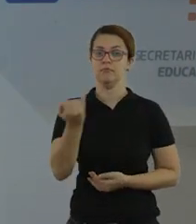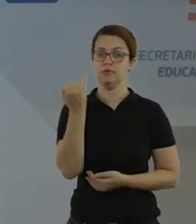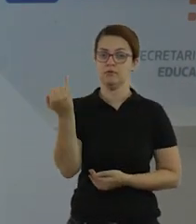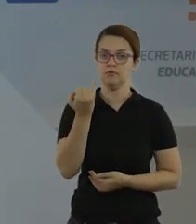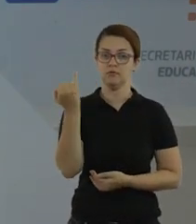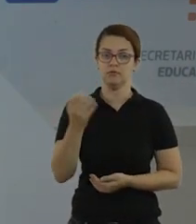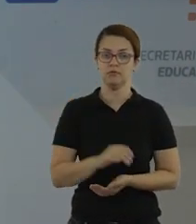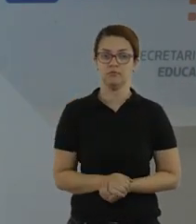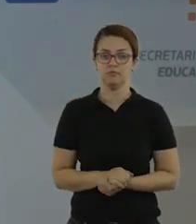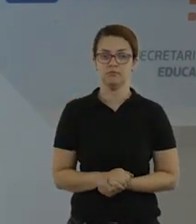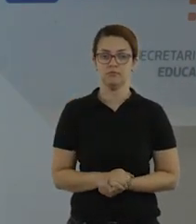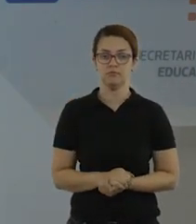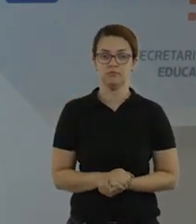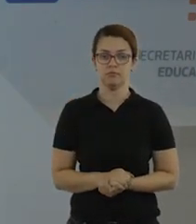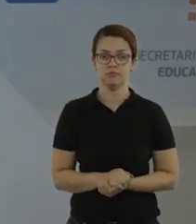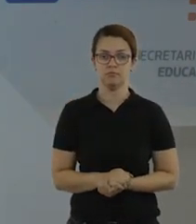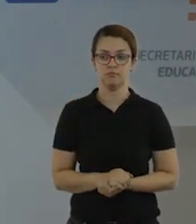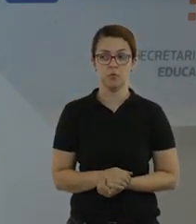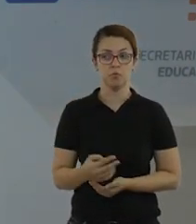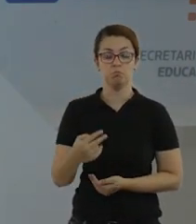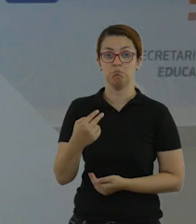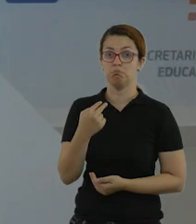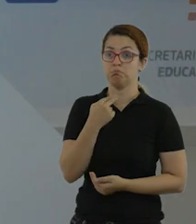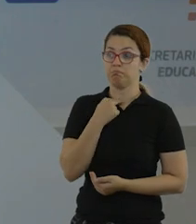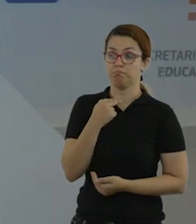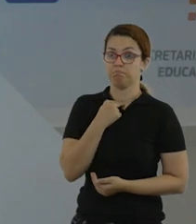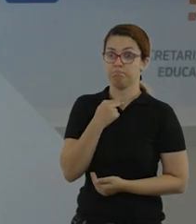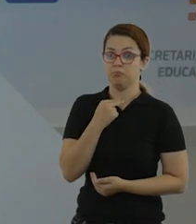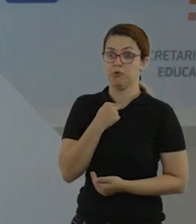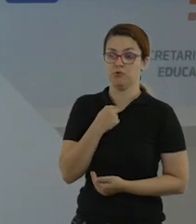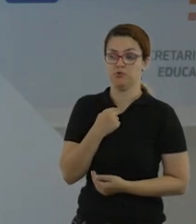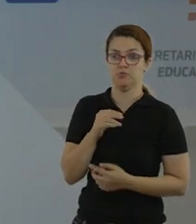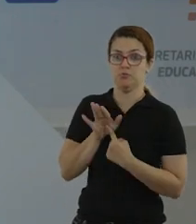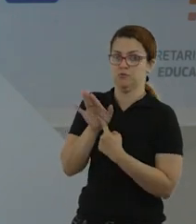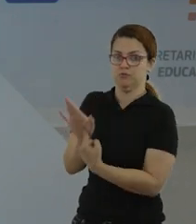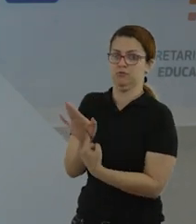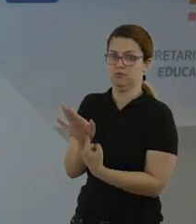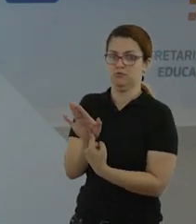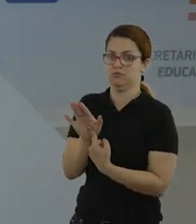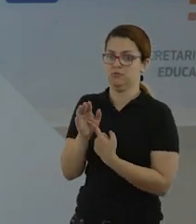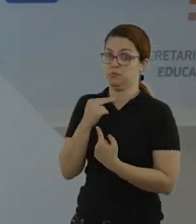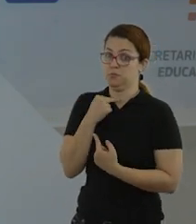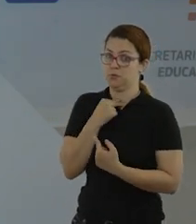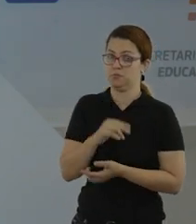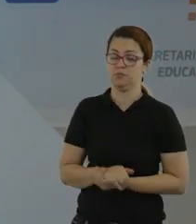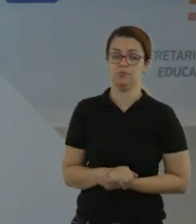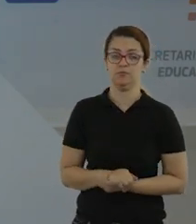importante aí, pessoal, não deixe que ninguém veja a formação do seu número, tá?